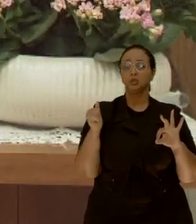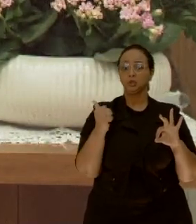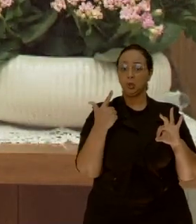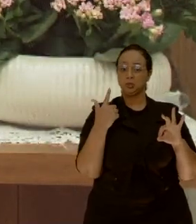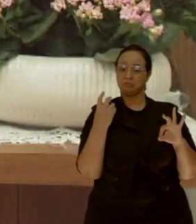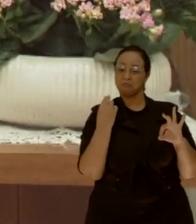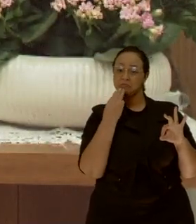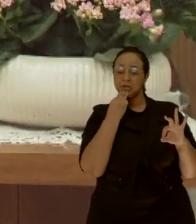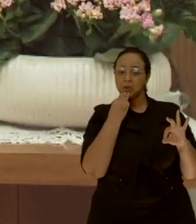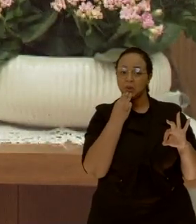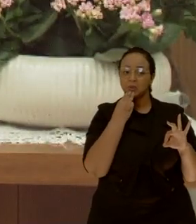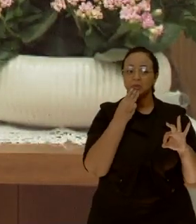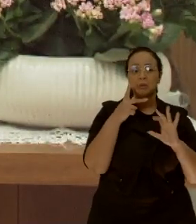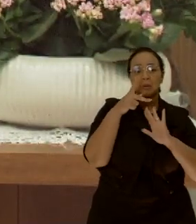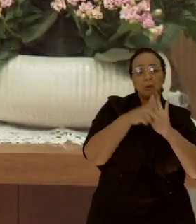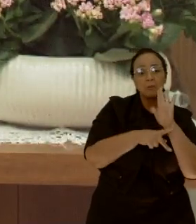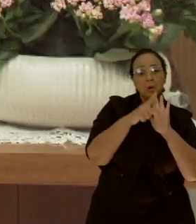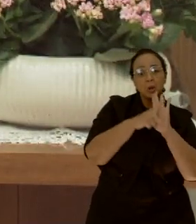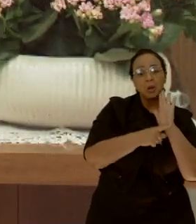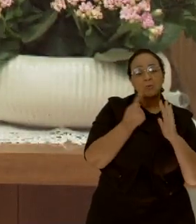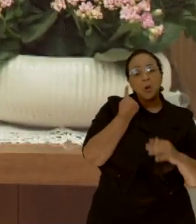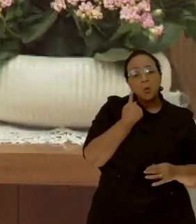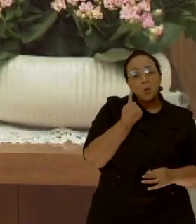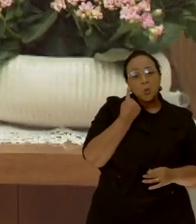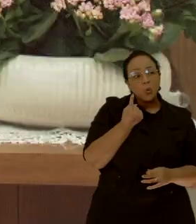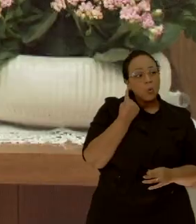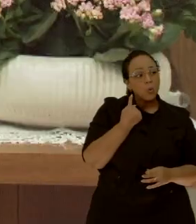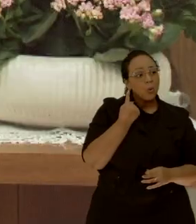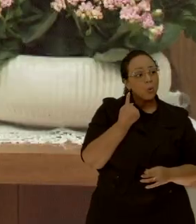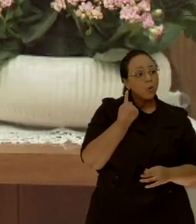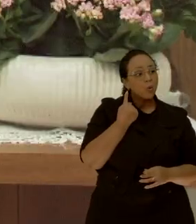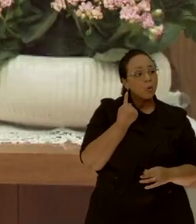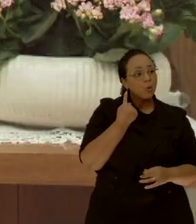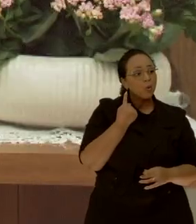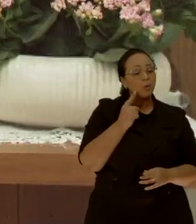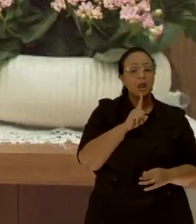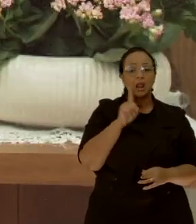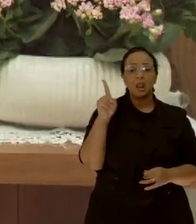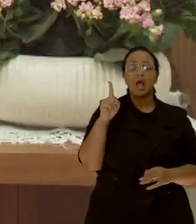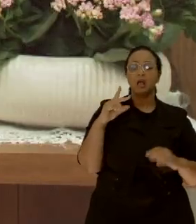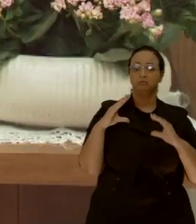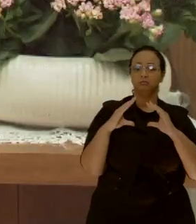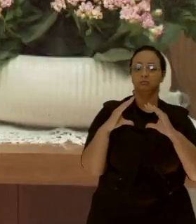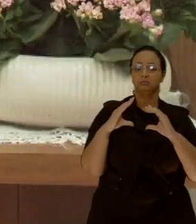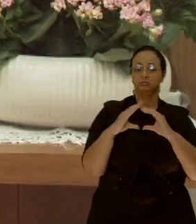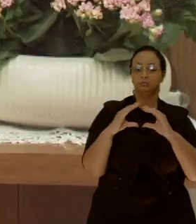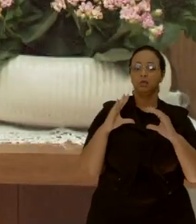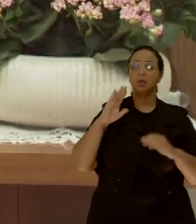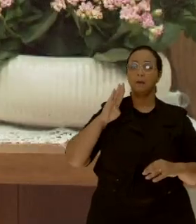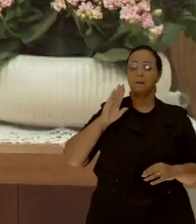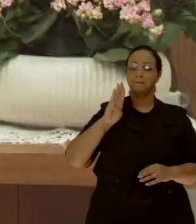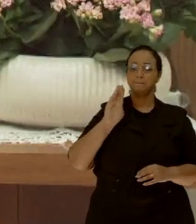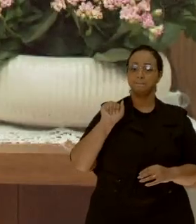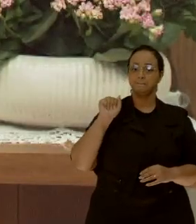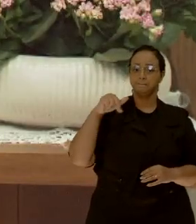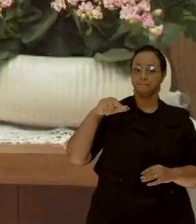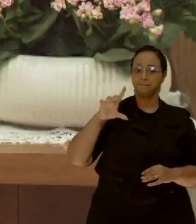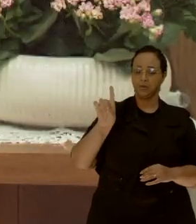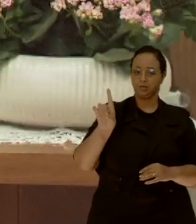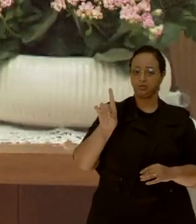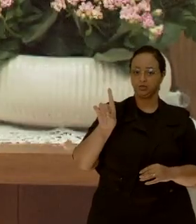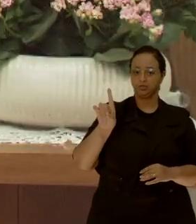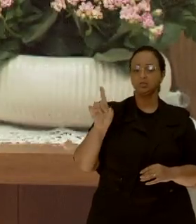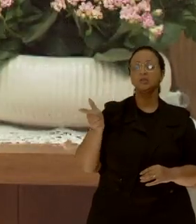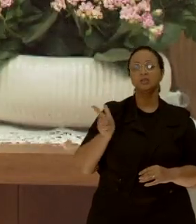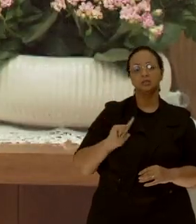Num programa só, que é o programa da Band, que faz aquela programação antes